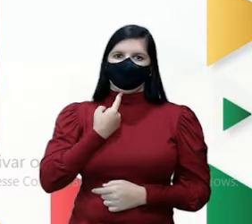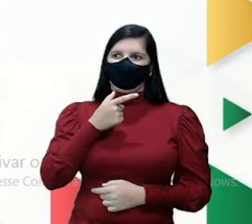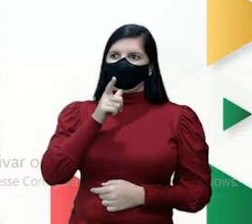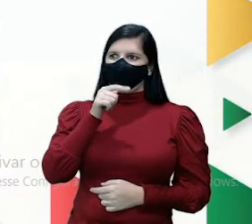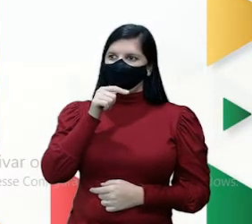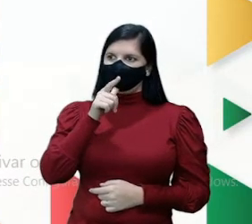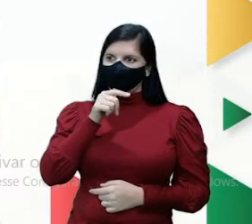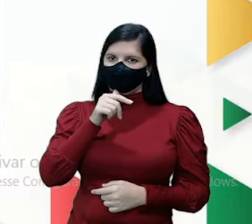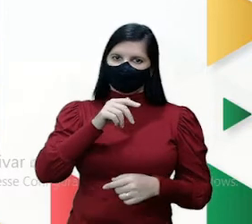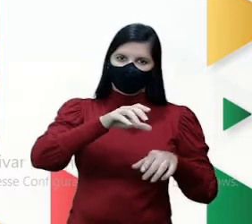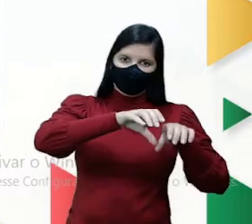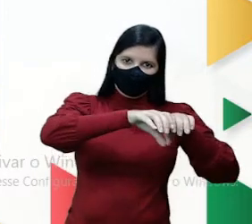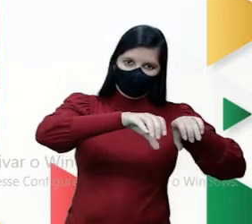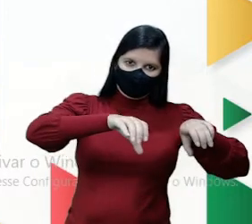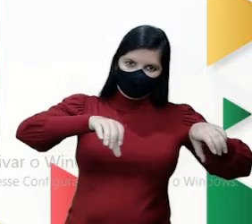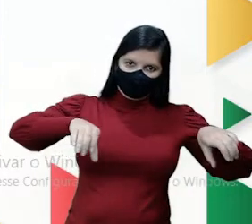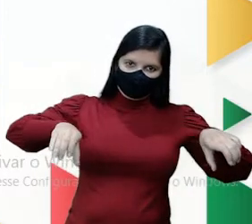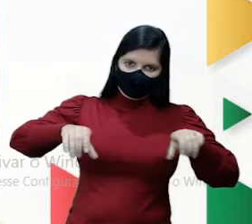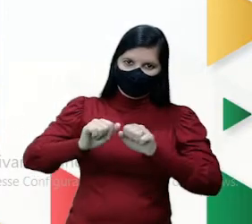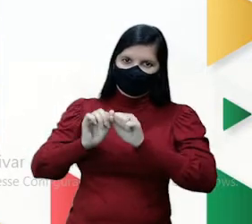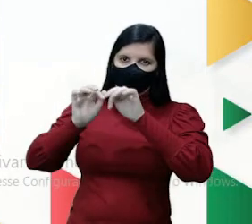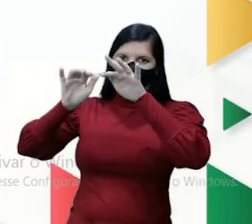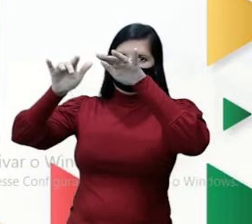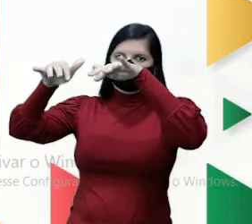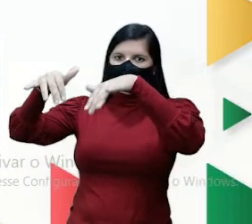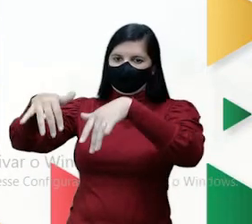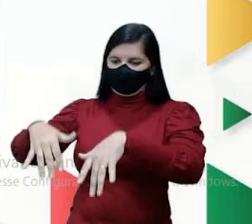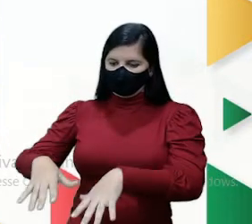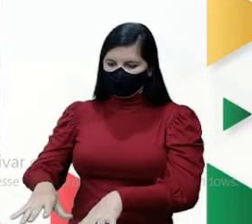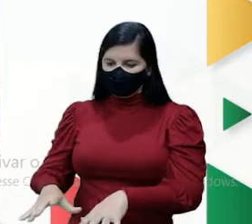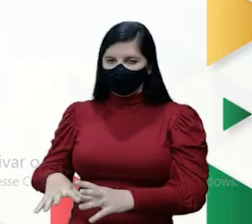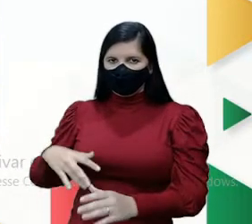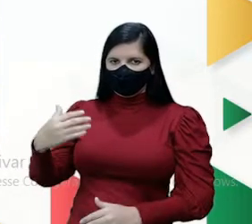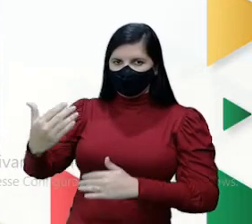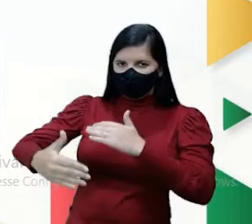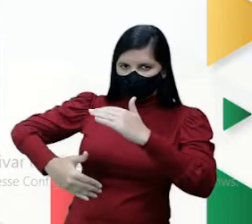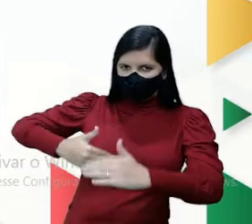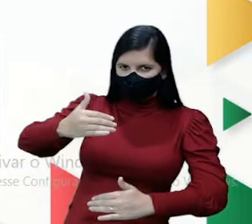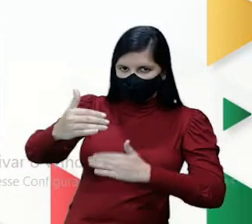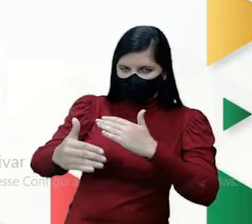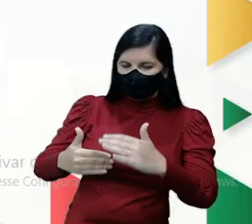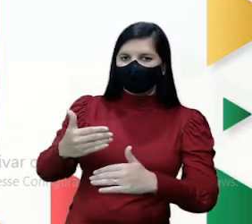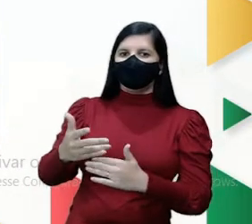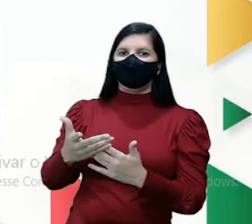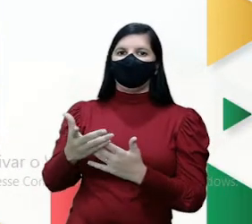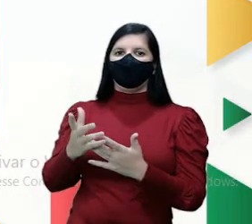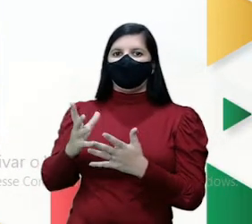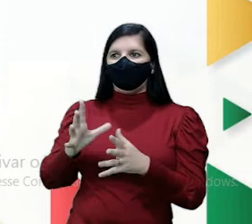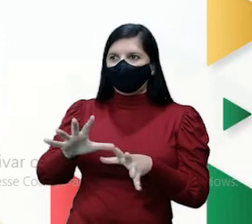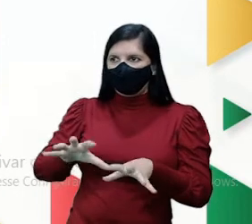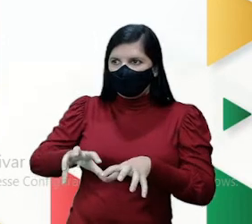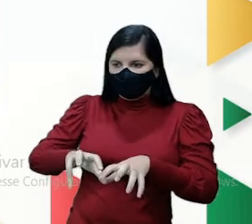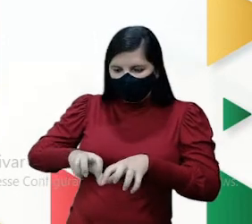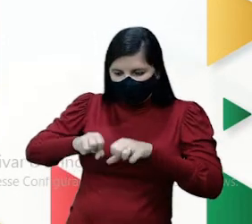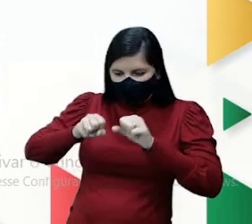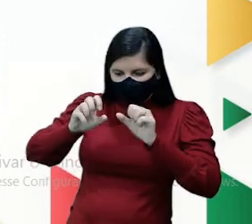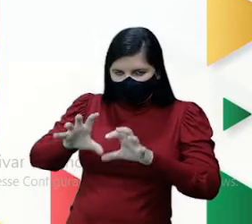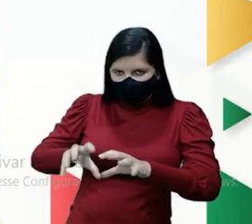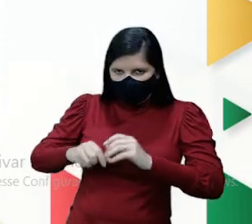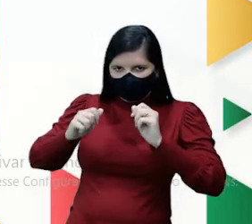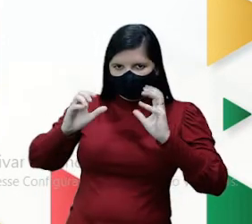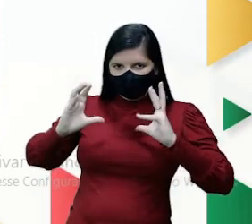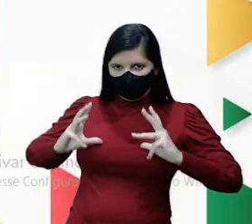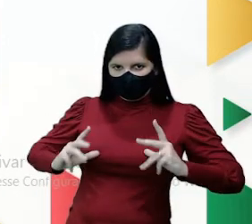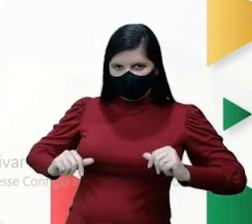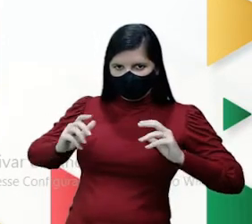para a bacia de tranquilização, depois ela vai passar por alguns processos. A floculação,